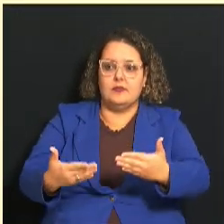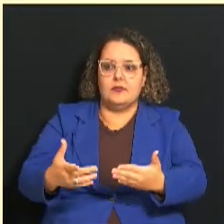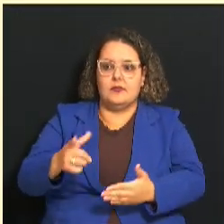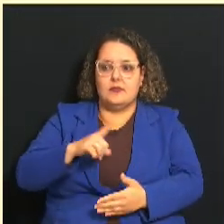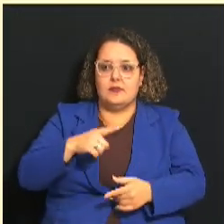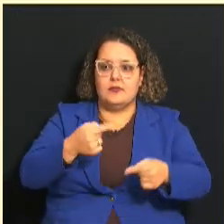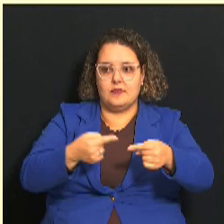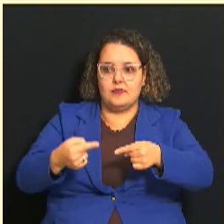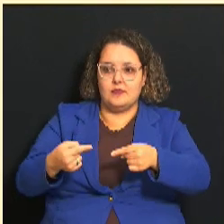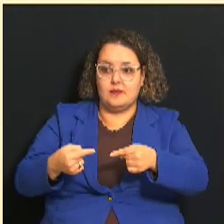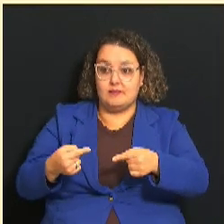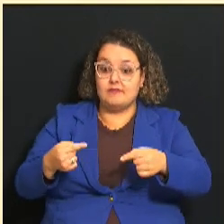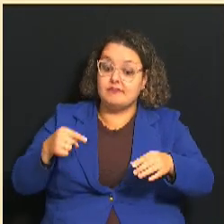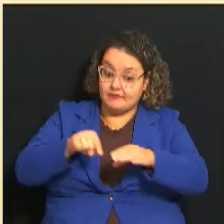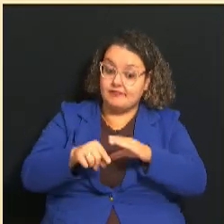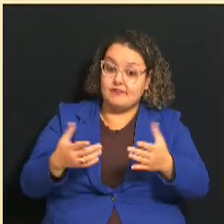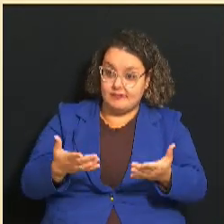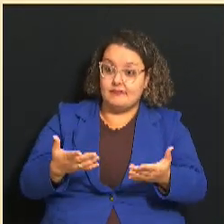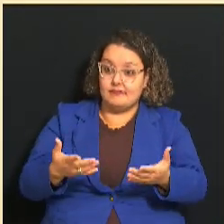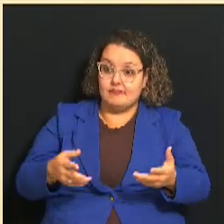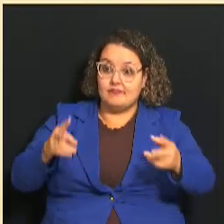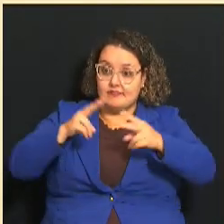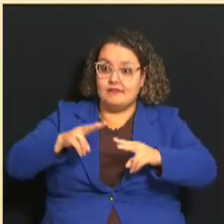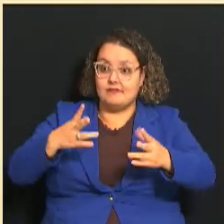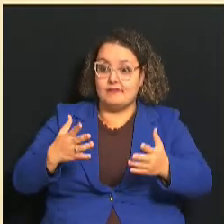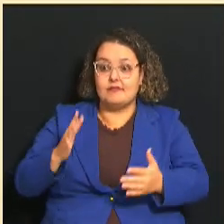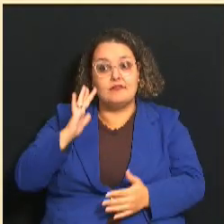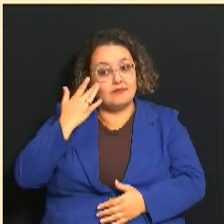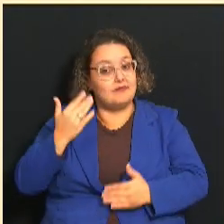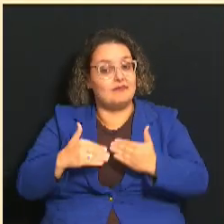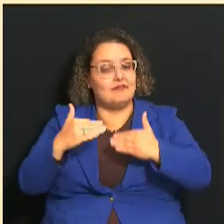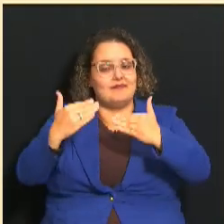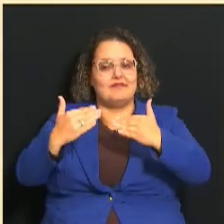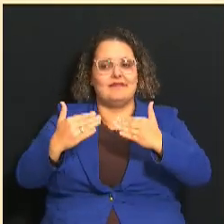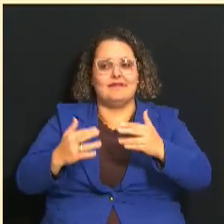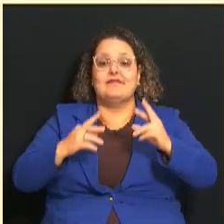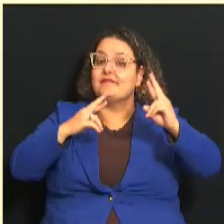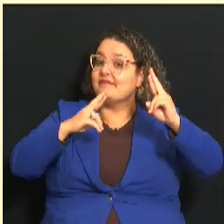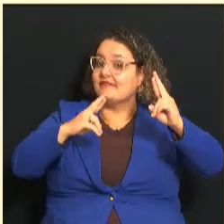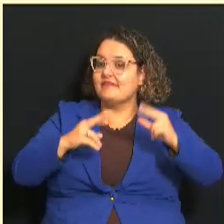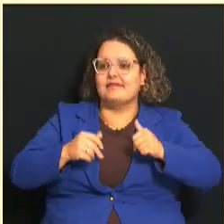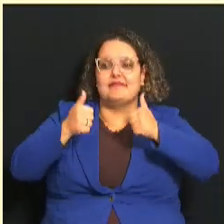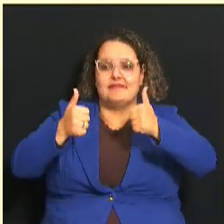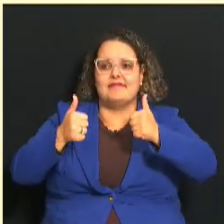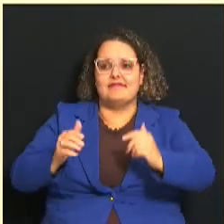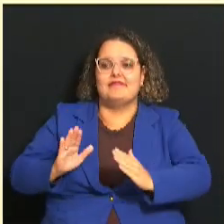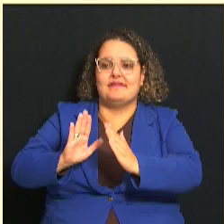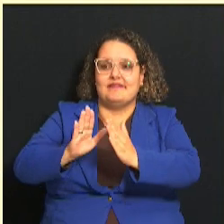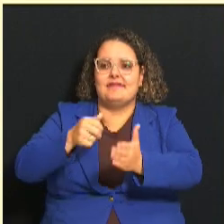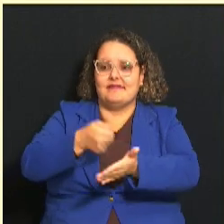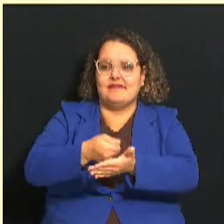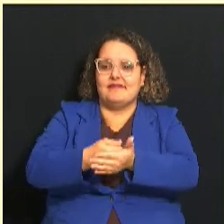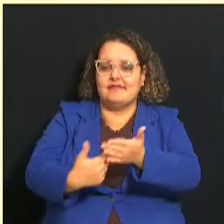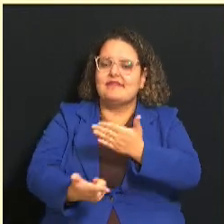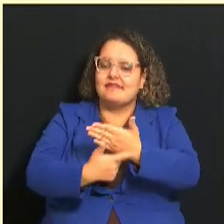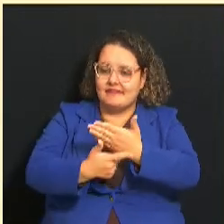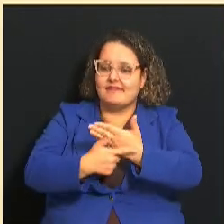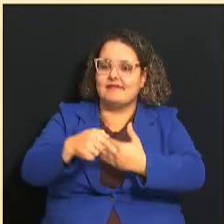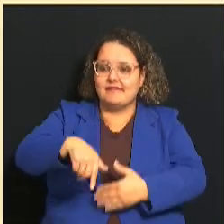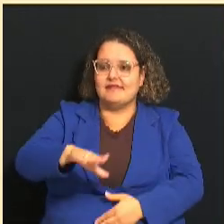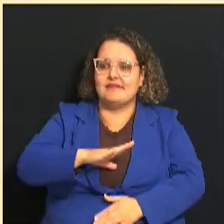debate intenso, deu para ver, mas eu acho que foi produtivo e eu estou com muita expectativa de que essa frente vai cumprir um papel importante aqui nessa